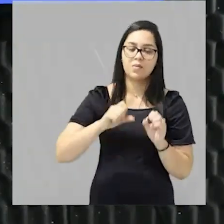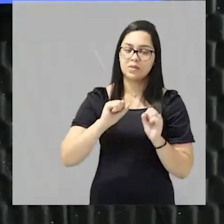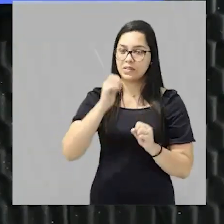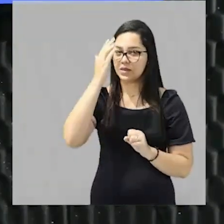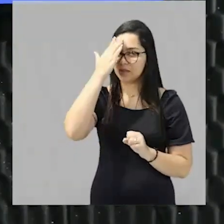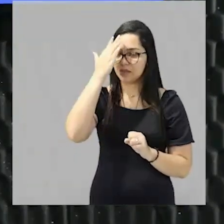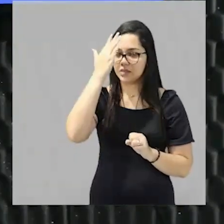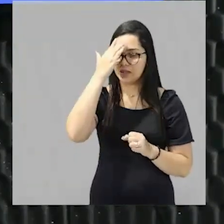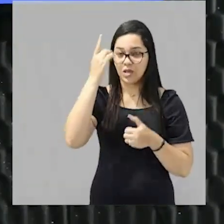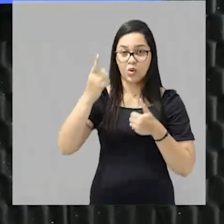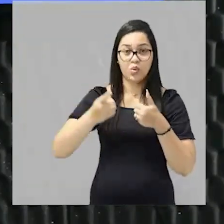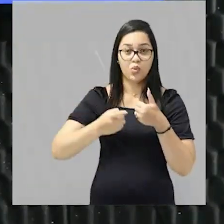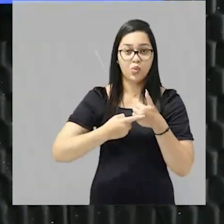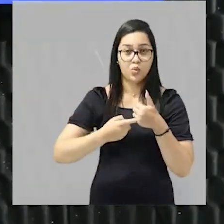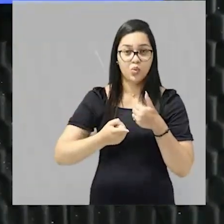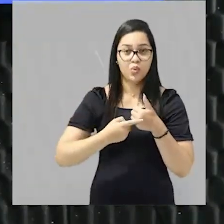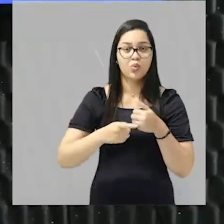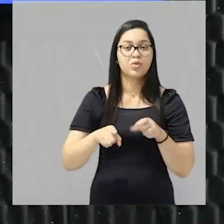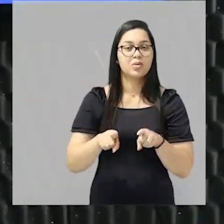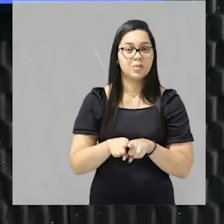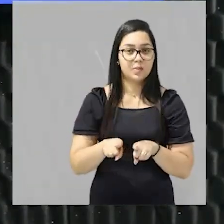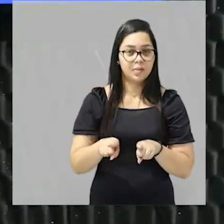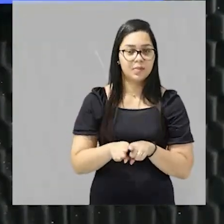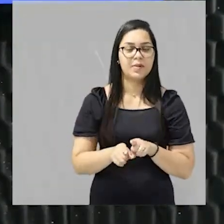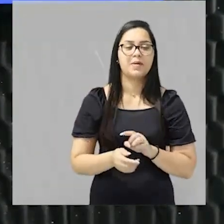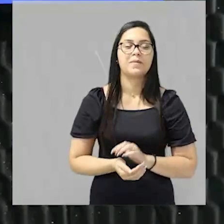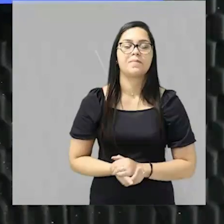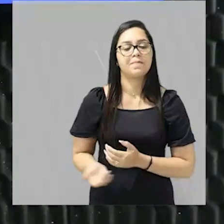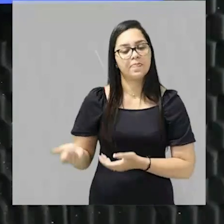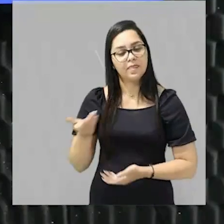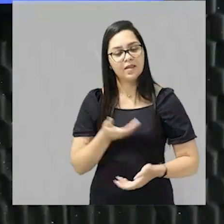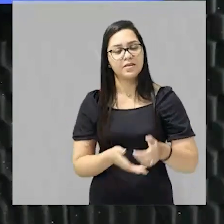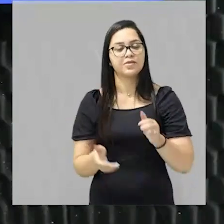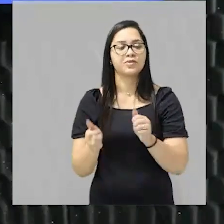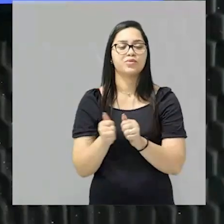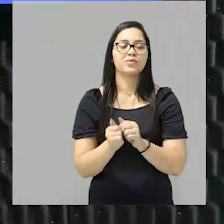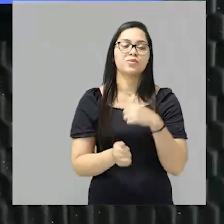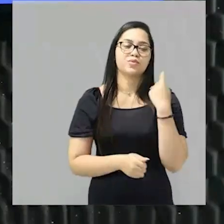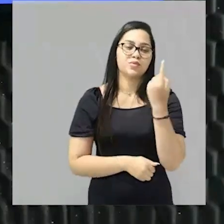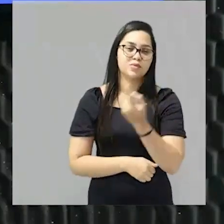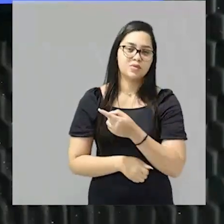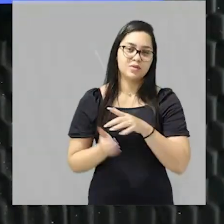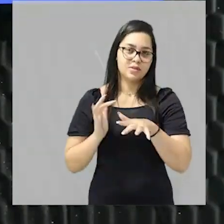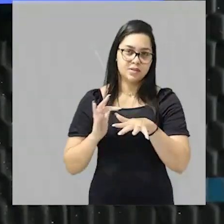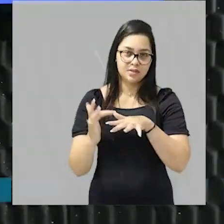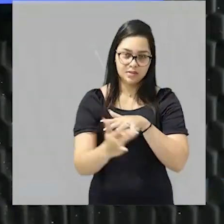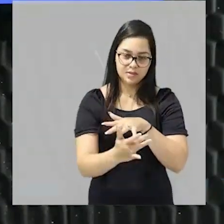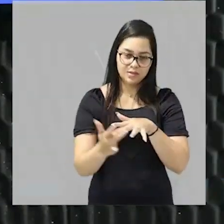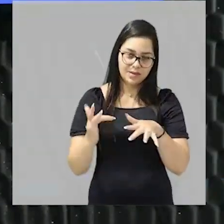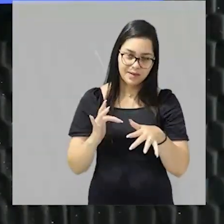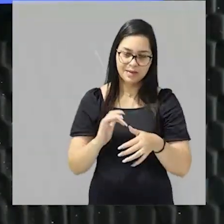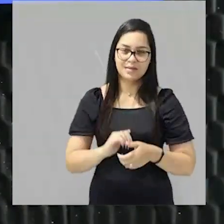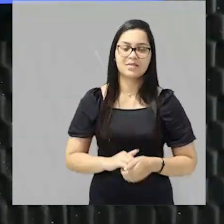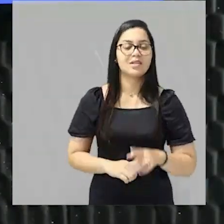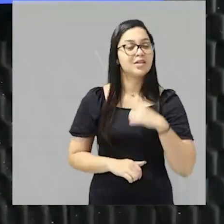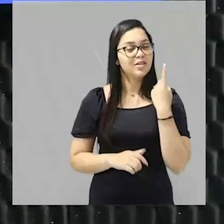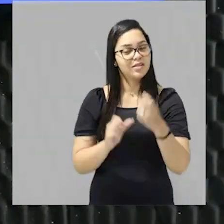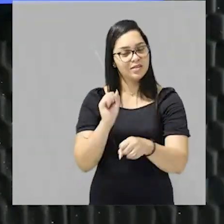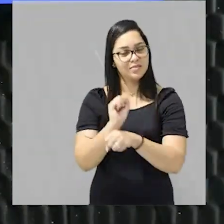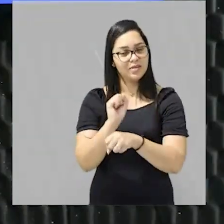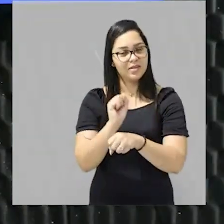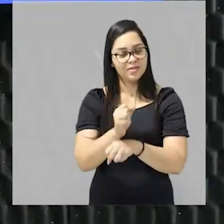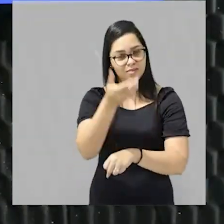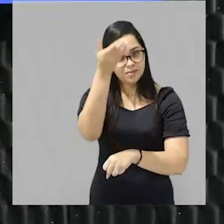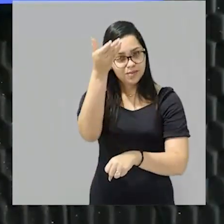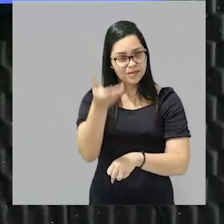Covid-19, dengue, gripe, e sei lá, coisa feia, né? Coisa ruim de se falar. Então, na aula de hoje a gente